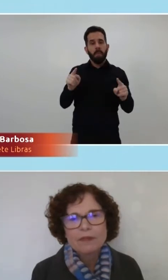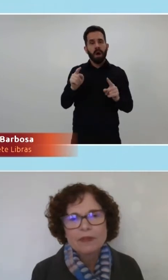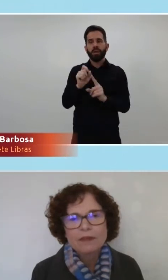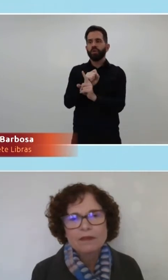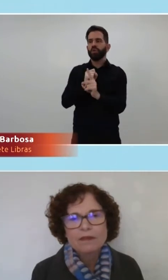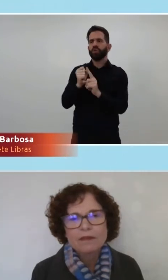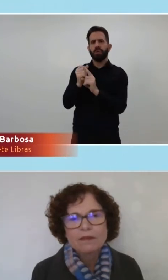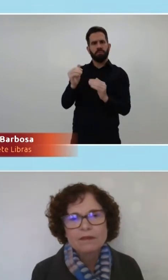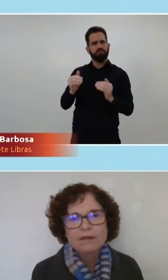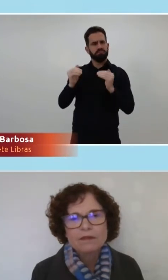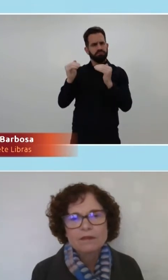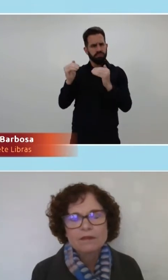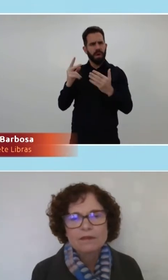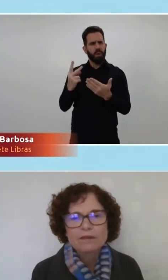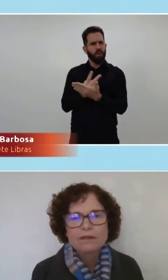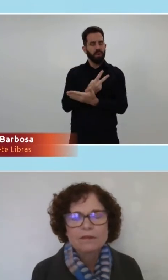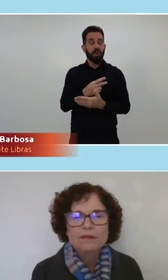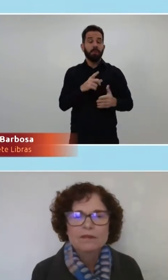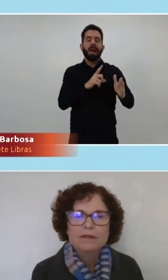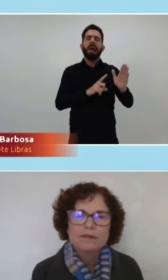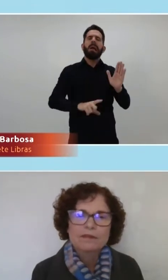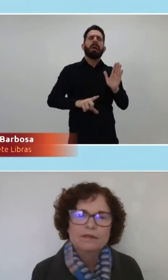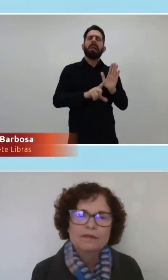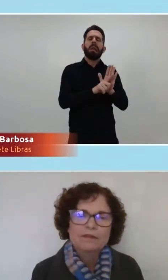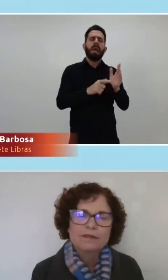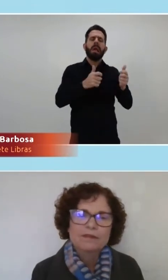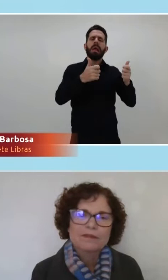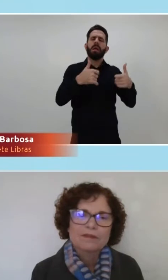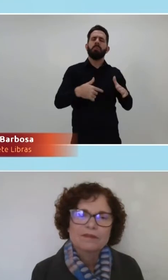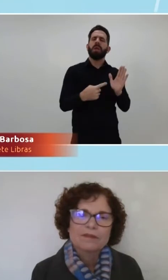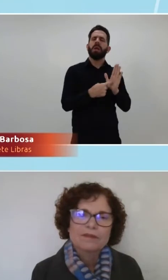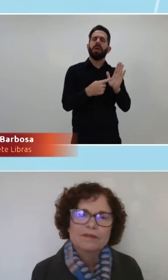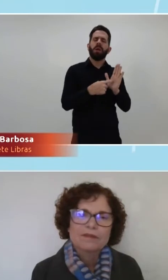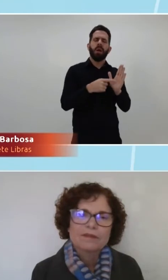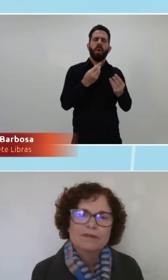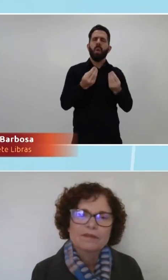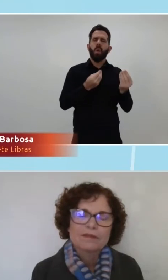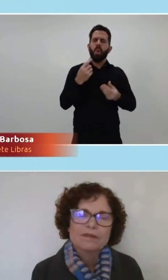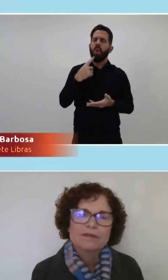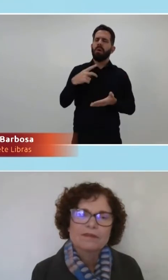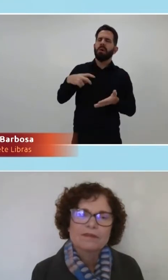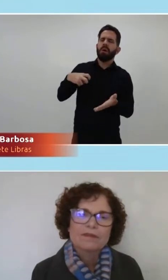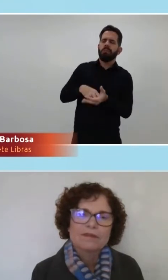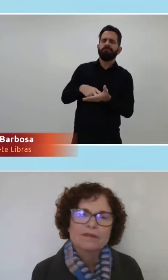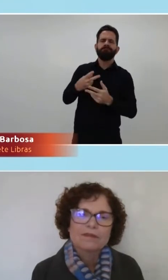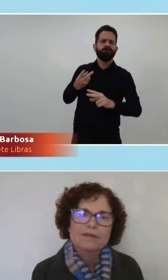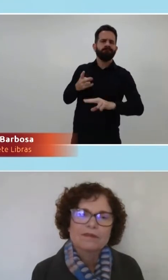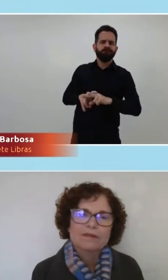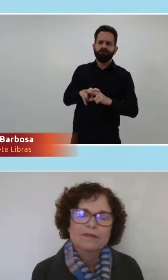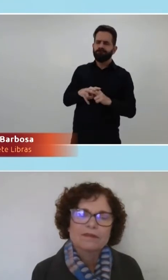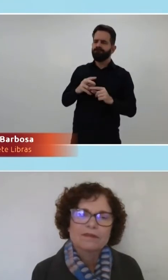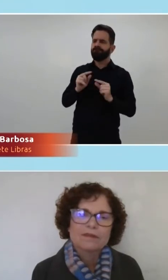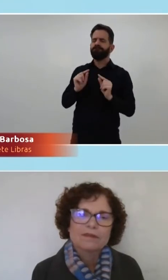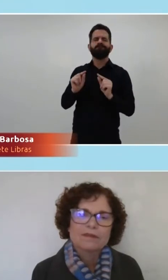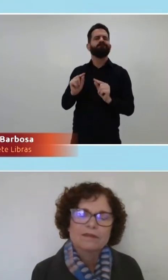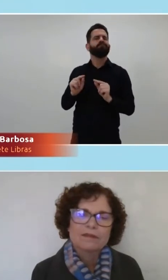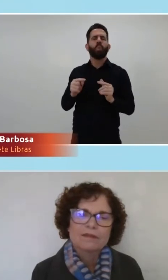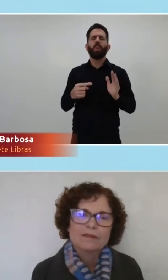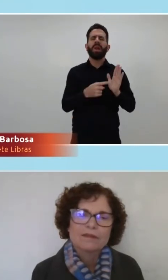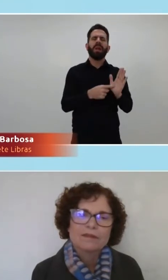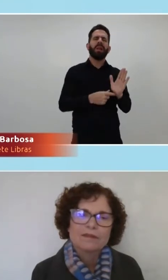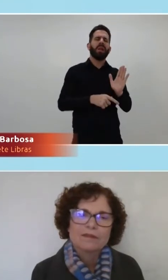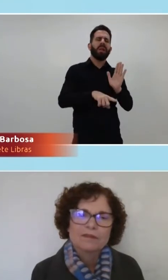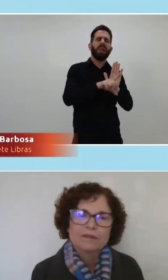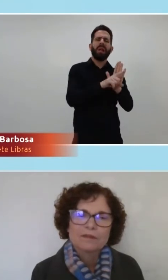que ela criminaliza ou responsabiliza pais, cuidadores, responsáveis judicialmente, e o que ela traz ali no corpo da